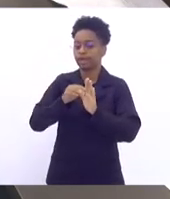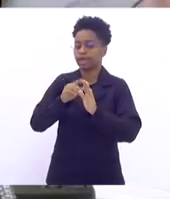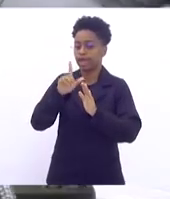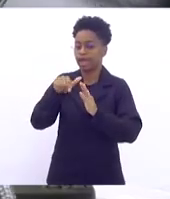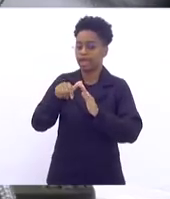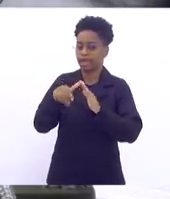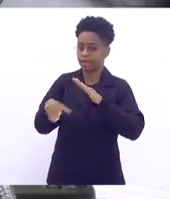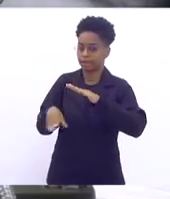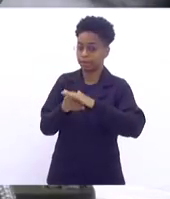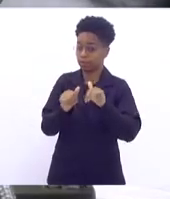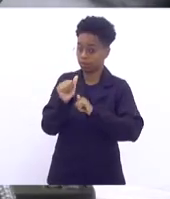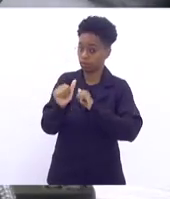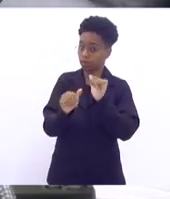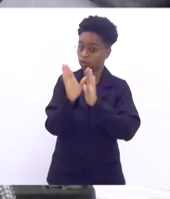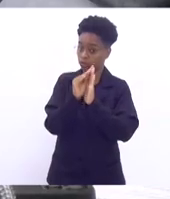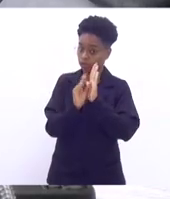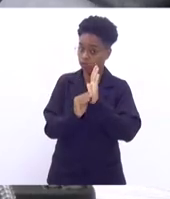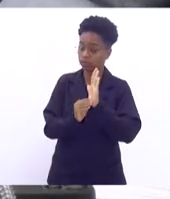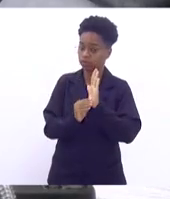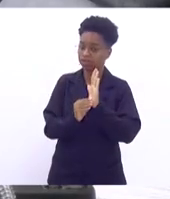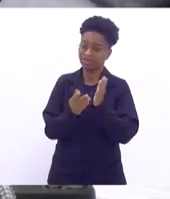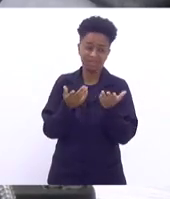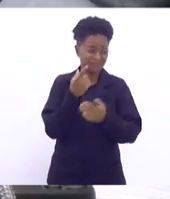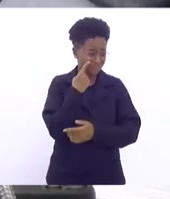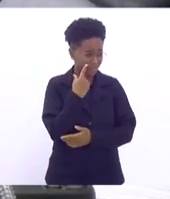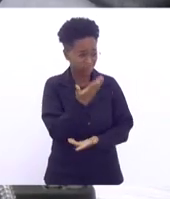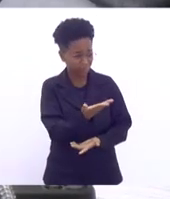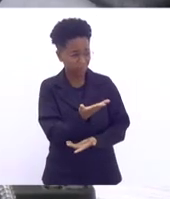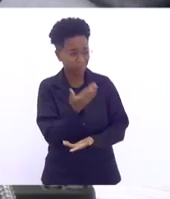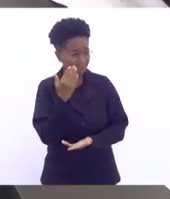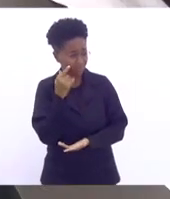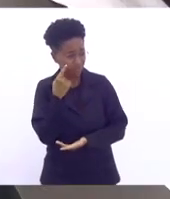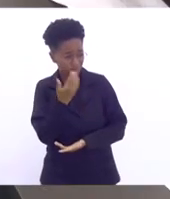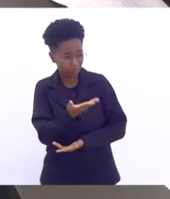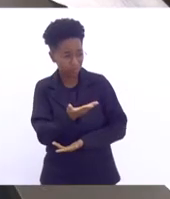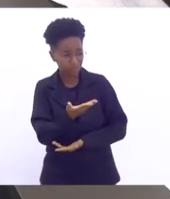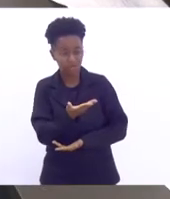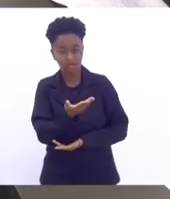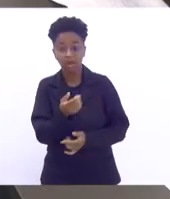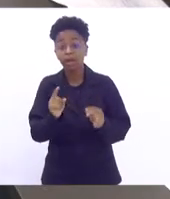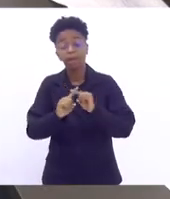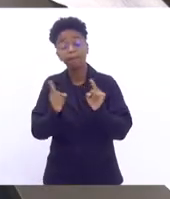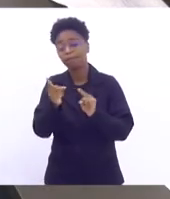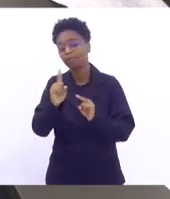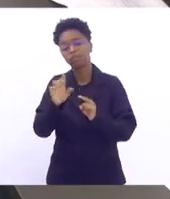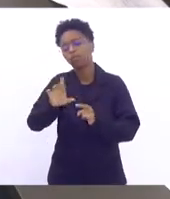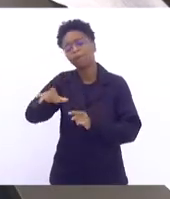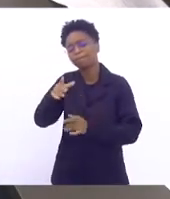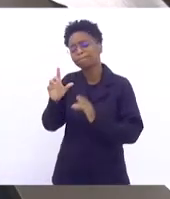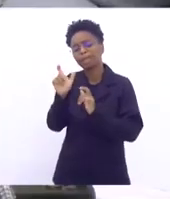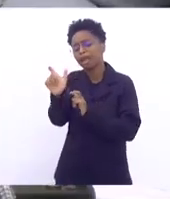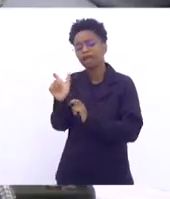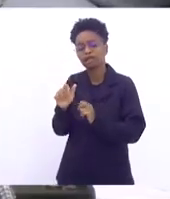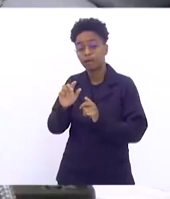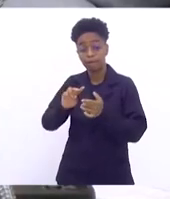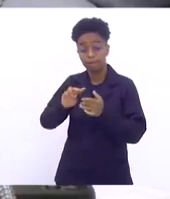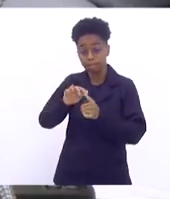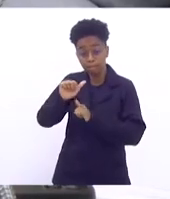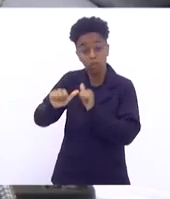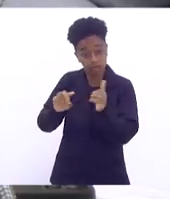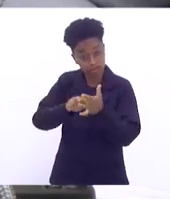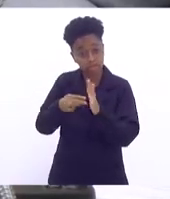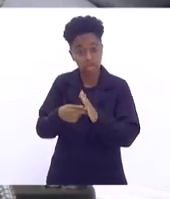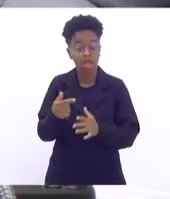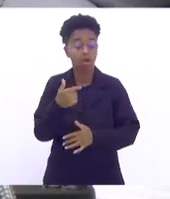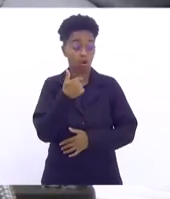que muda o conteúdo né então eu tô dizendo que não é só uma Emenda que mudou a palavra ela muda o sentido eu tô eu tô